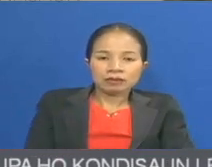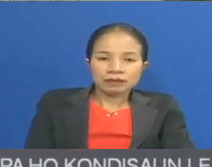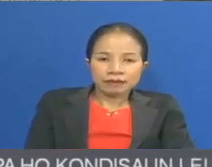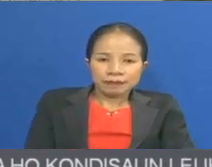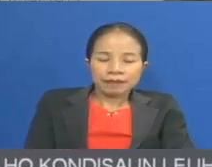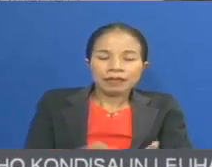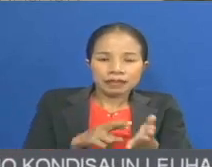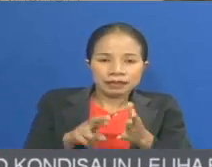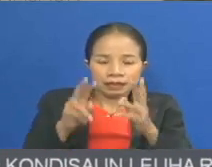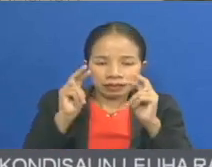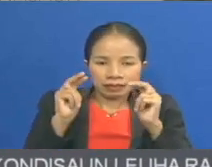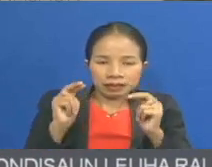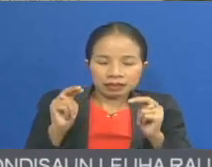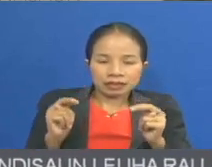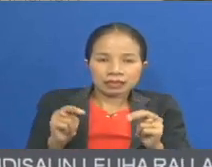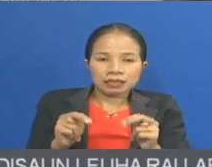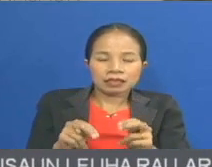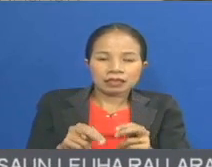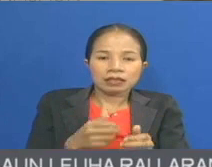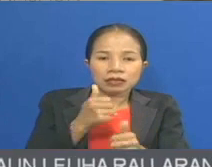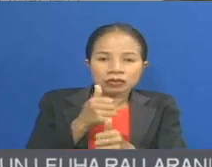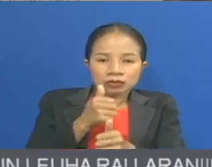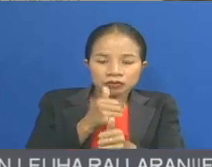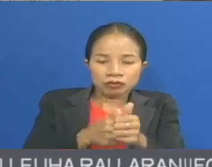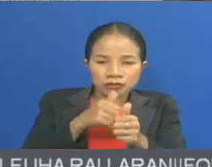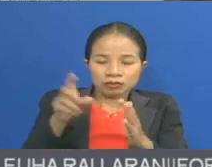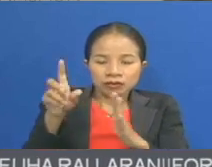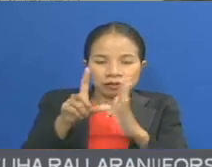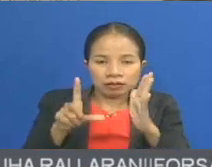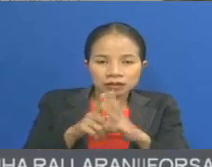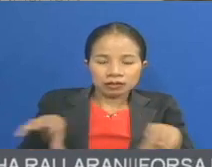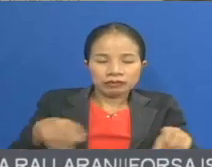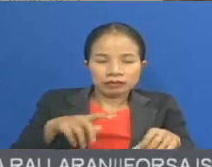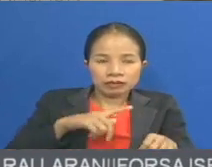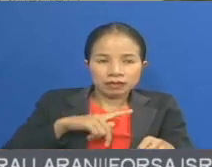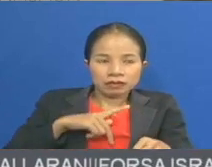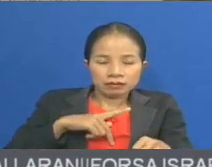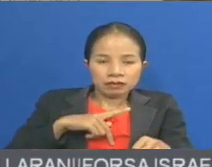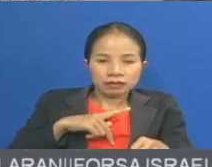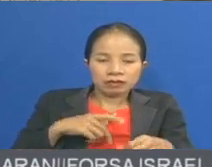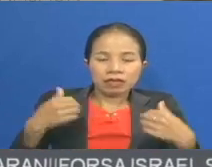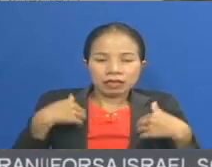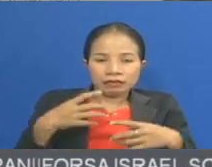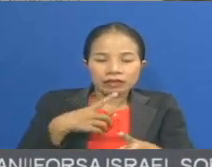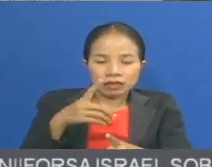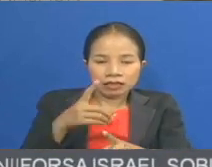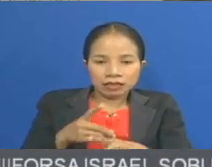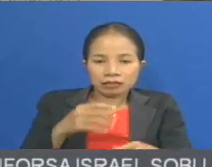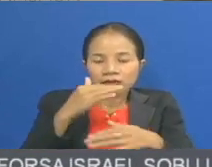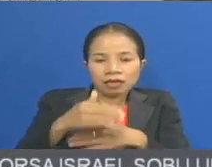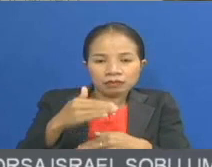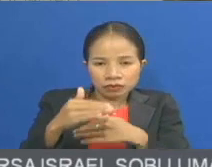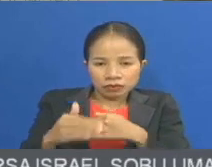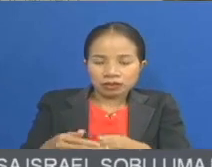então trade invest, tuir lei, investimento privado, ia direito para ato processo, ato